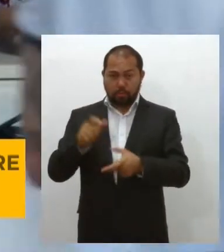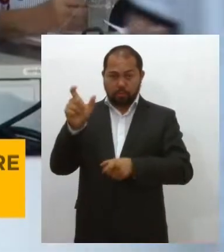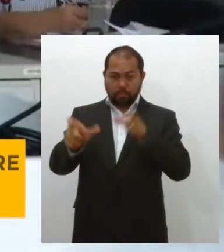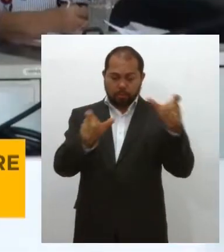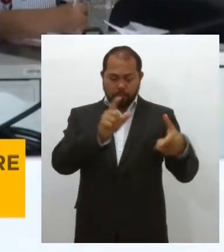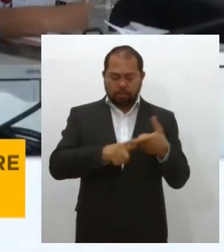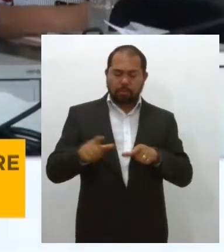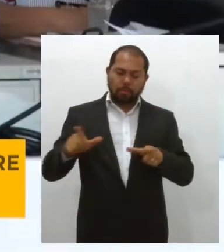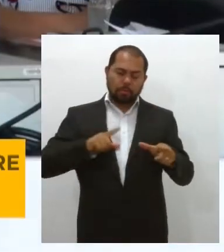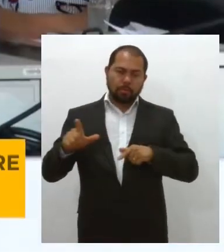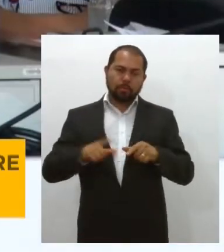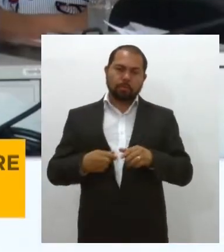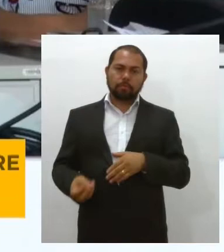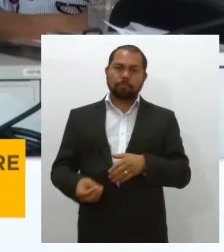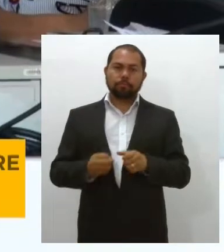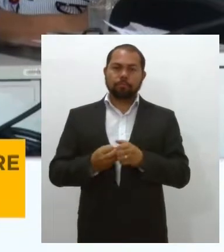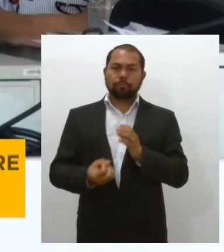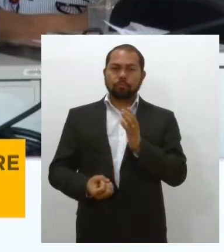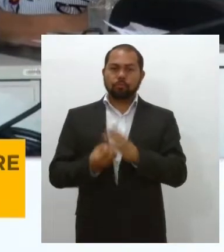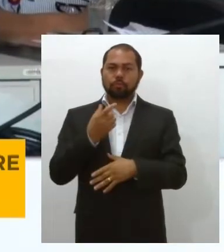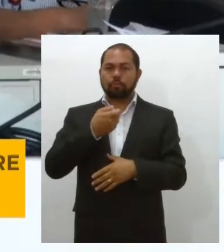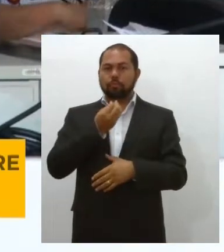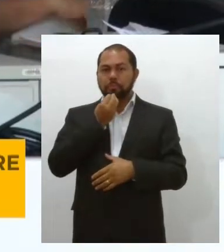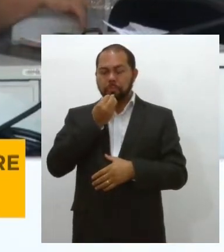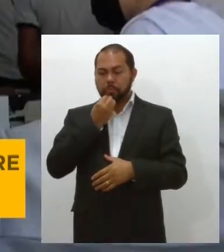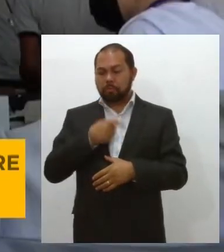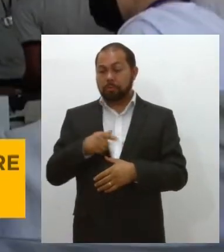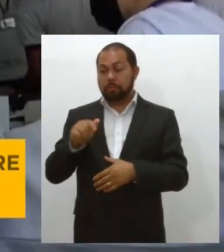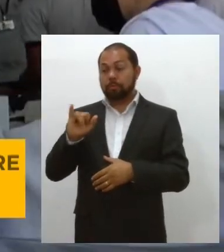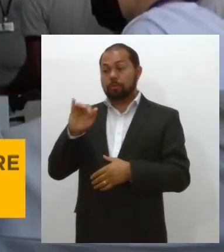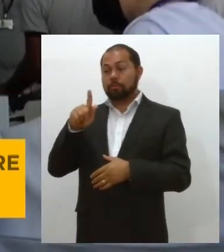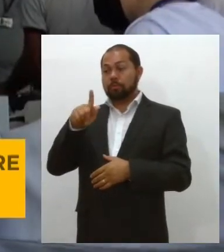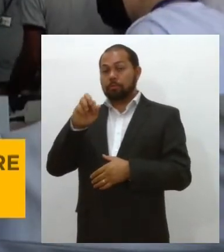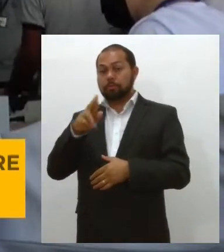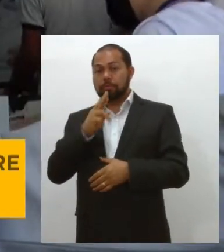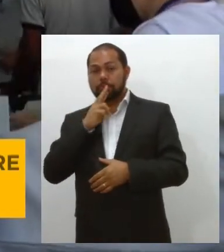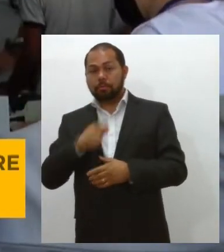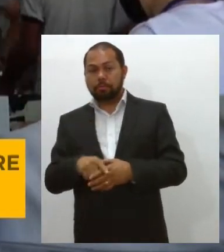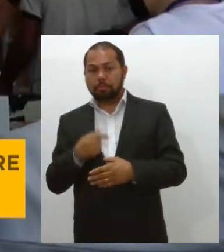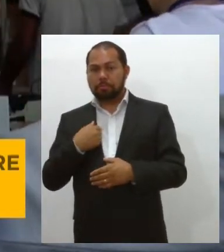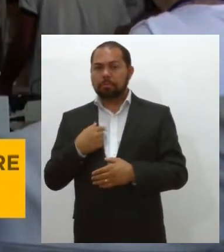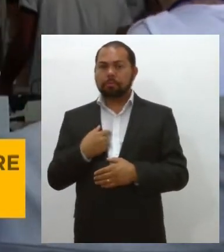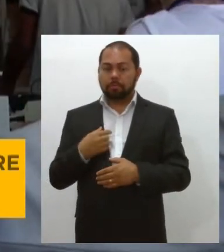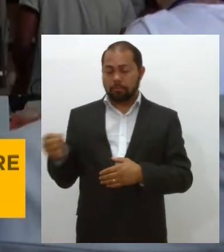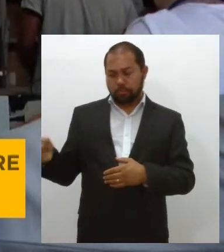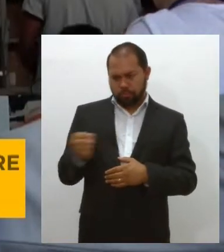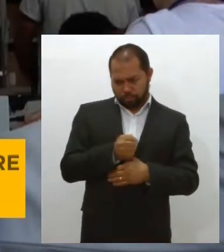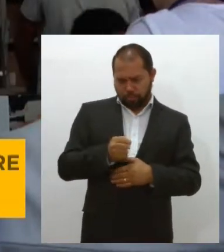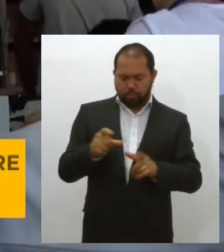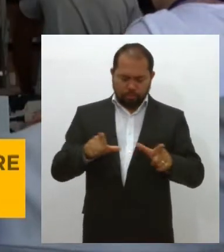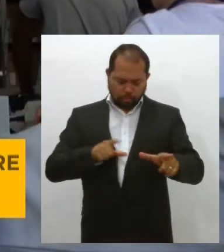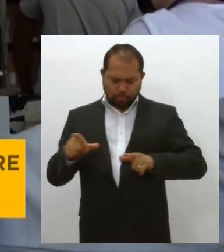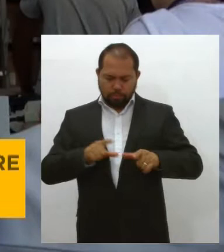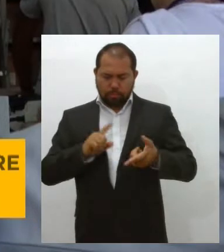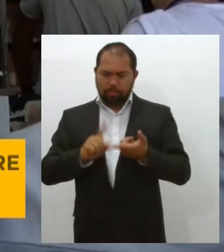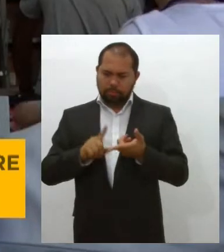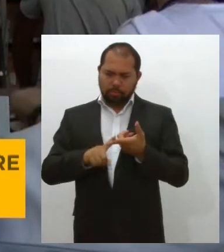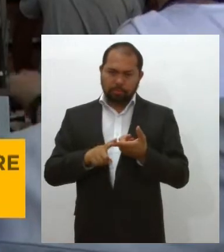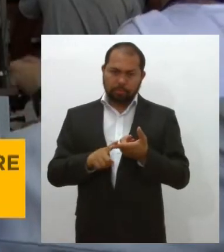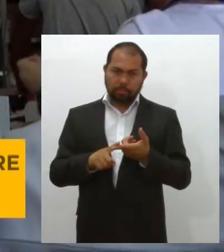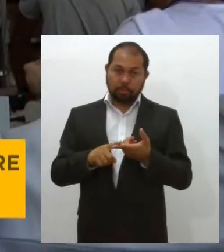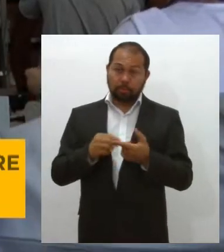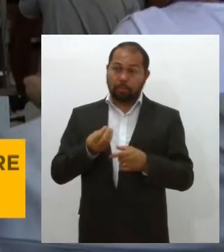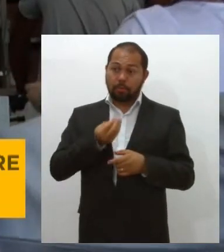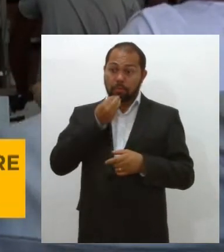oportunidade para gente como Igor, que estava desempregado. Além de me trazer de volta para o mercado de trabalho, também tive a oportunidade de